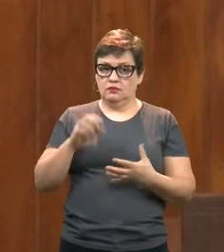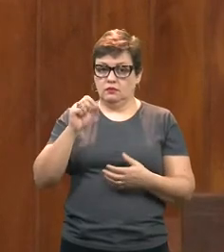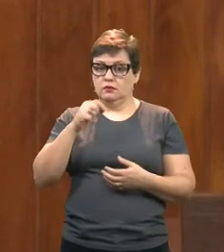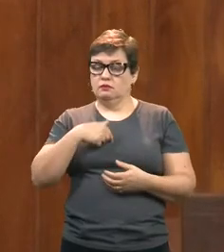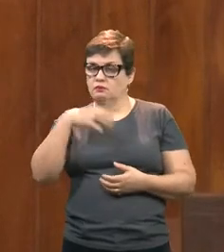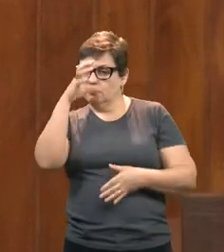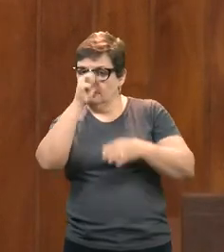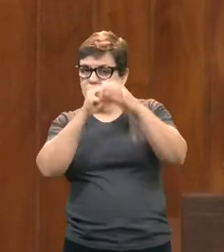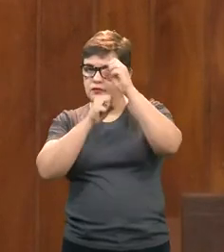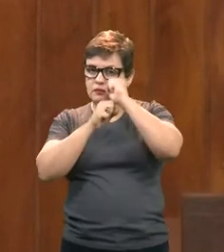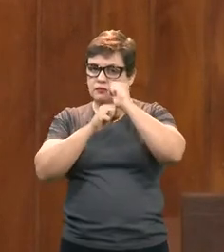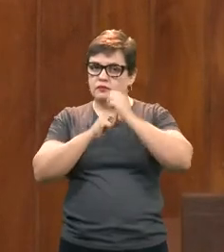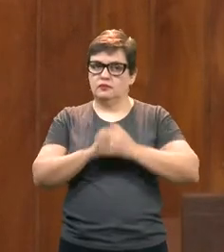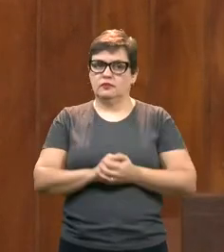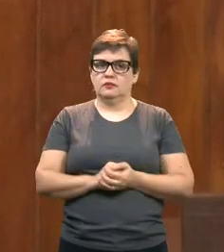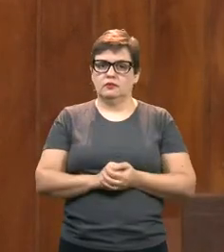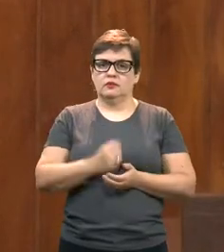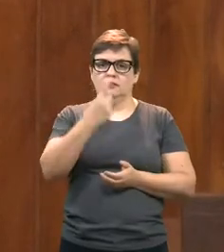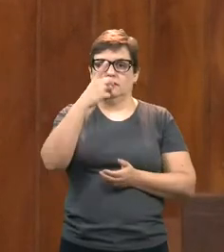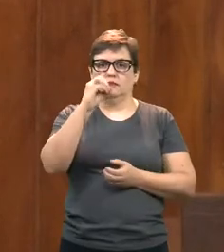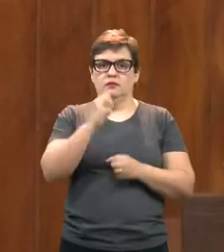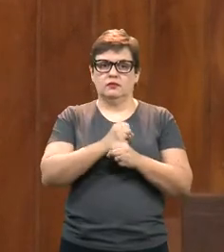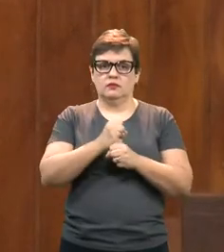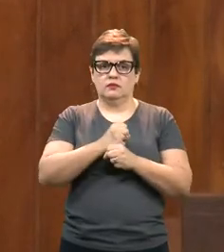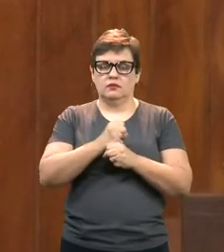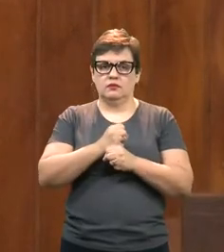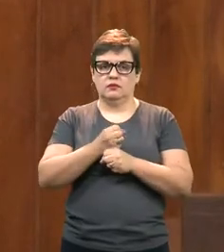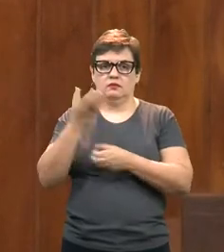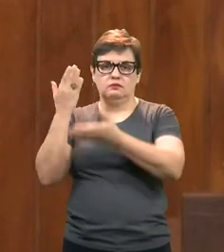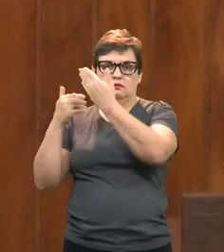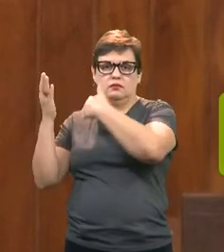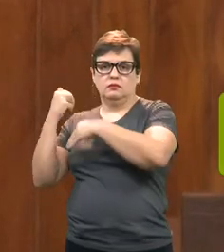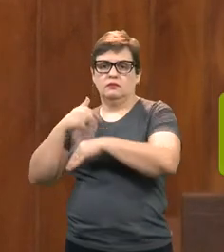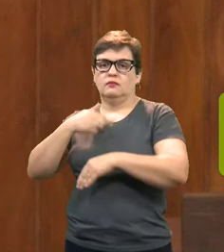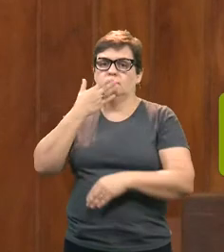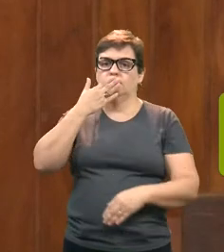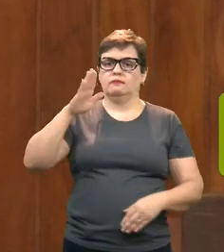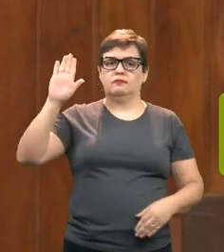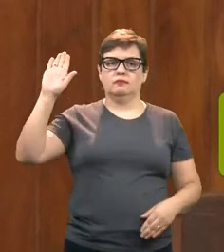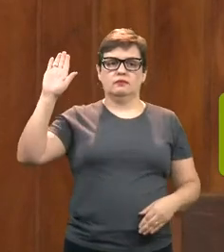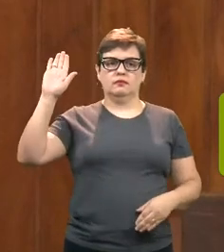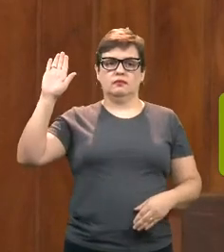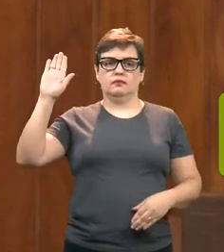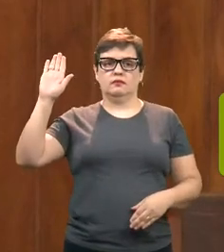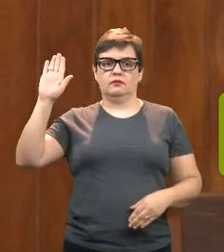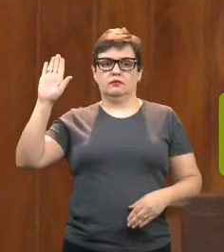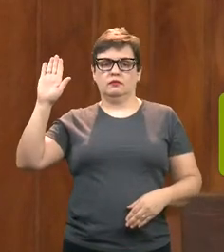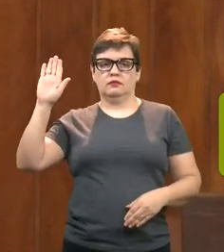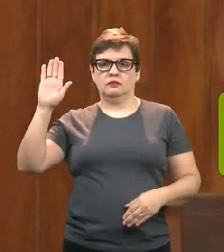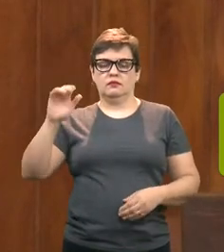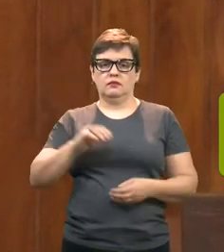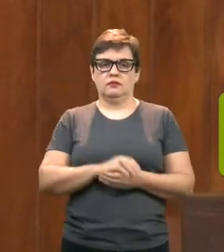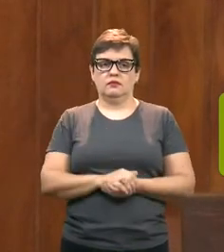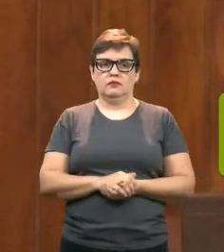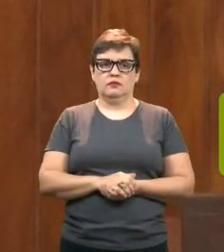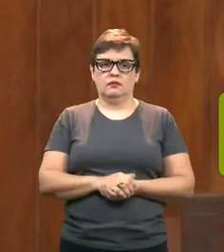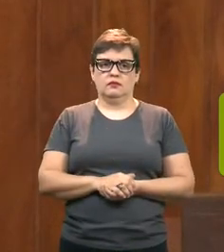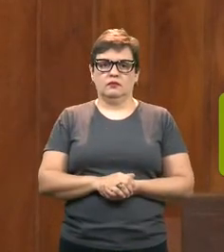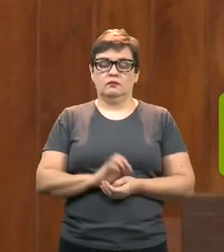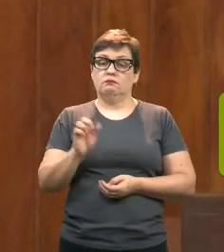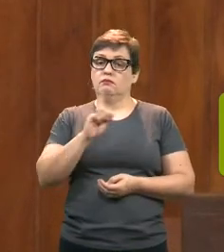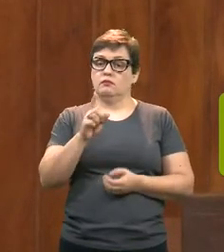aprendido. Há 10 anos atrás, eu fiz um juramento com os pacientes, não com